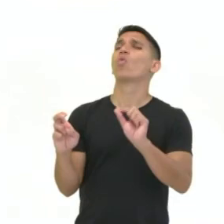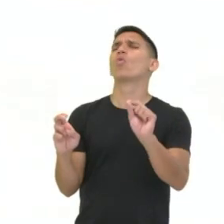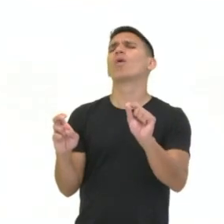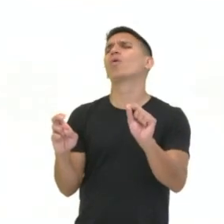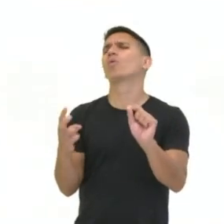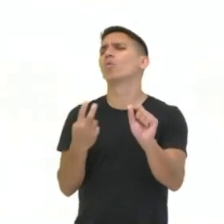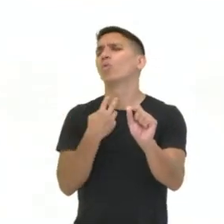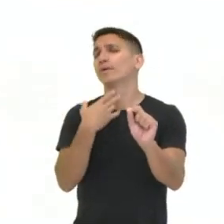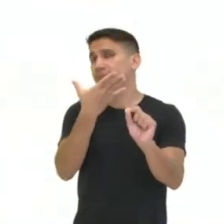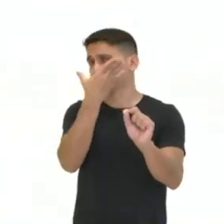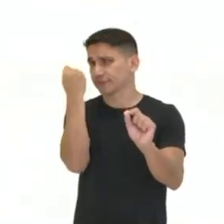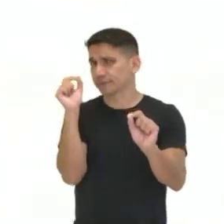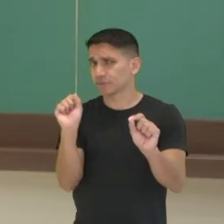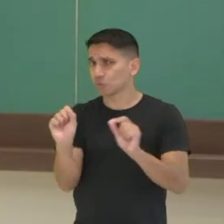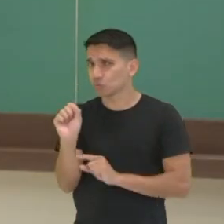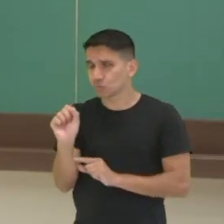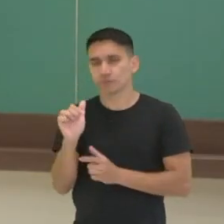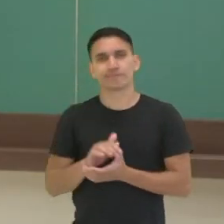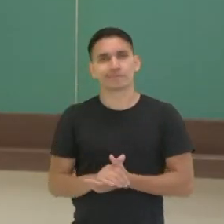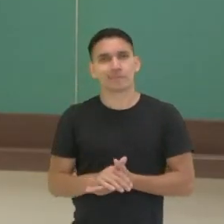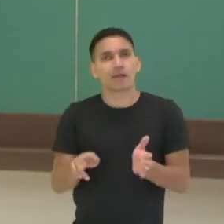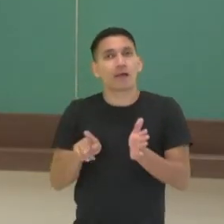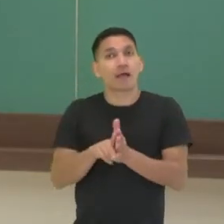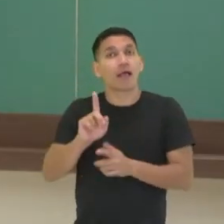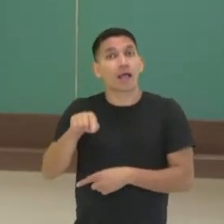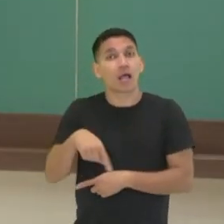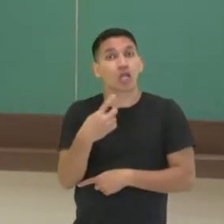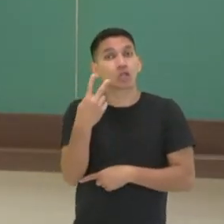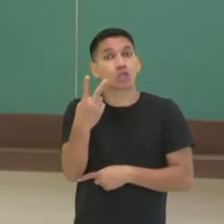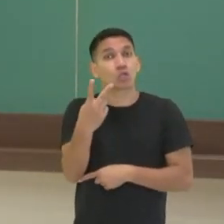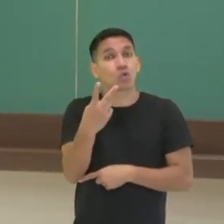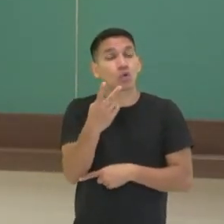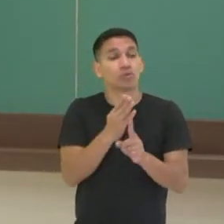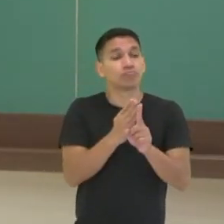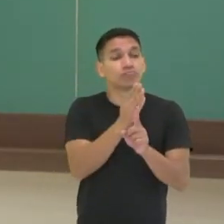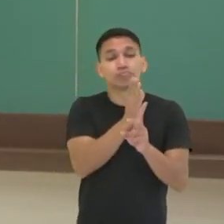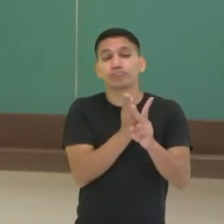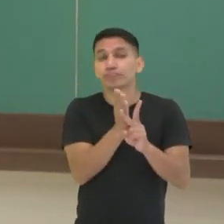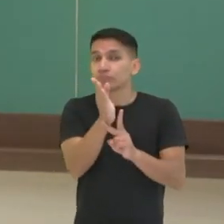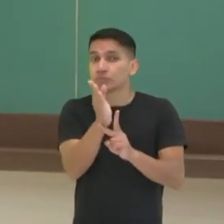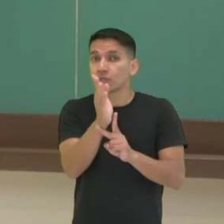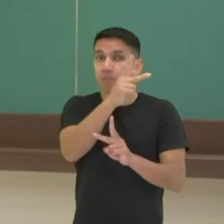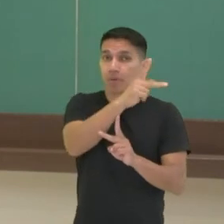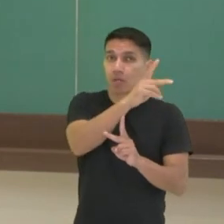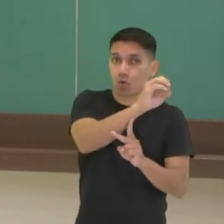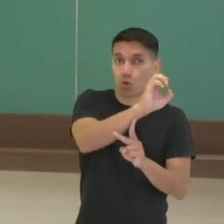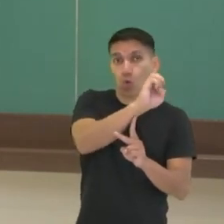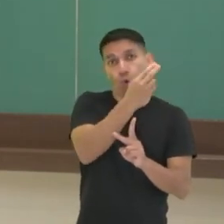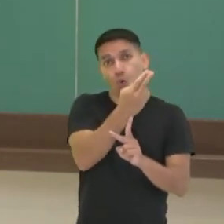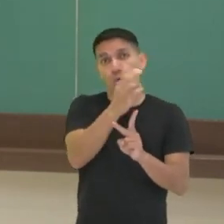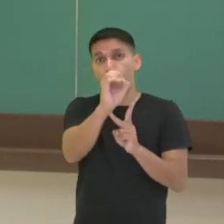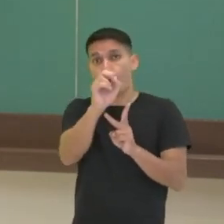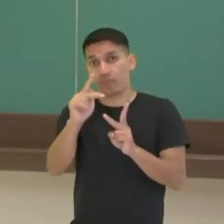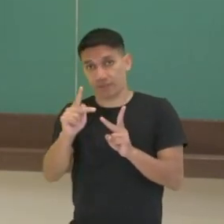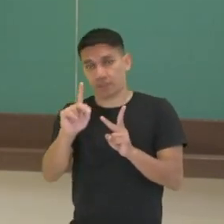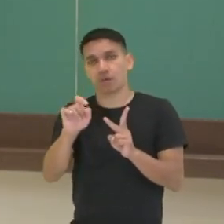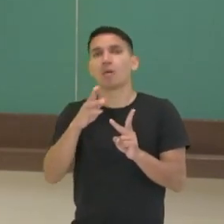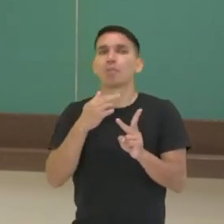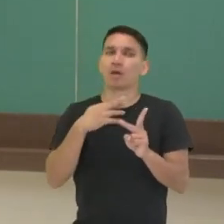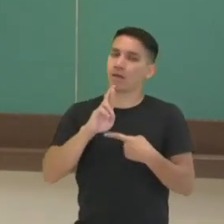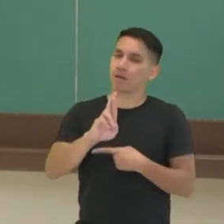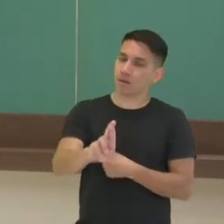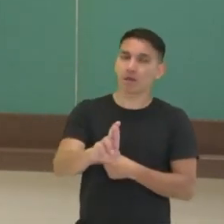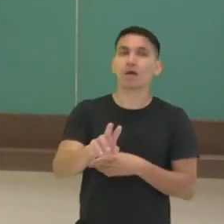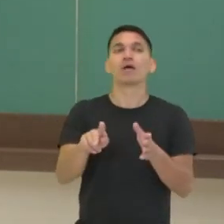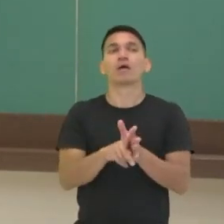não posso esquecer? Como eu tenho 2 opções de extremos, eu tenho que pegar esse resultado,